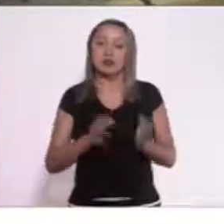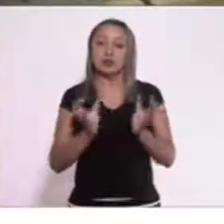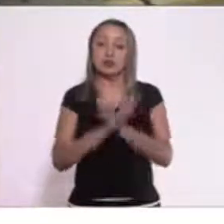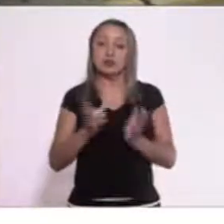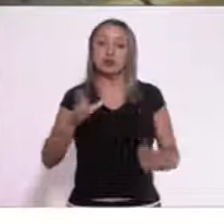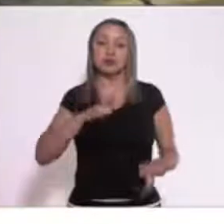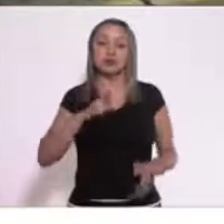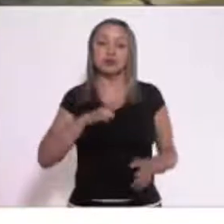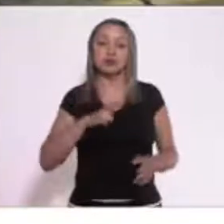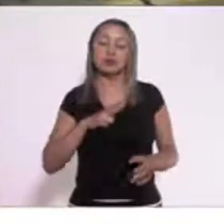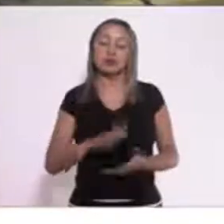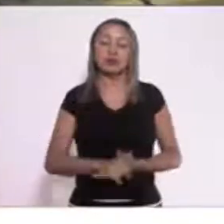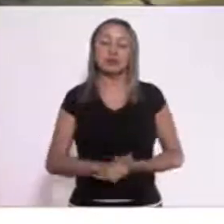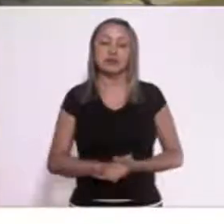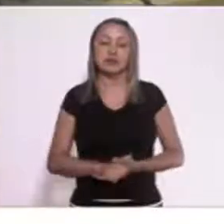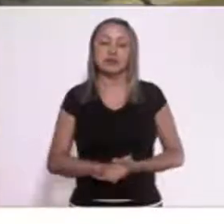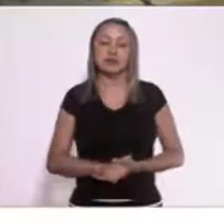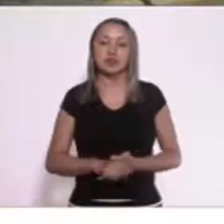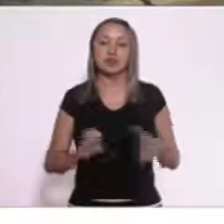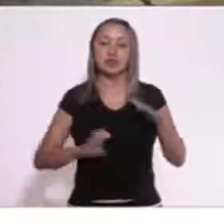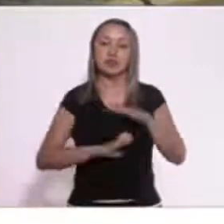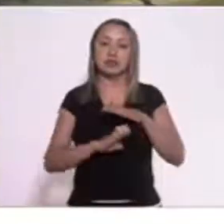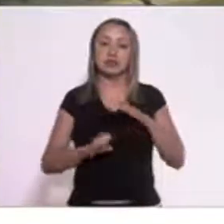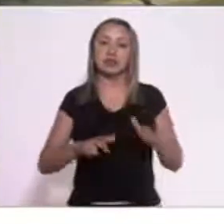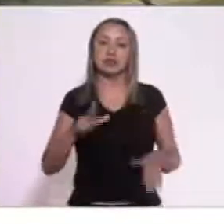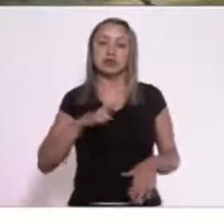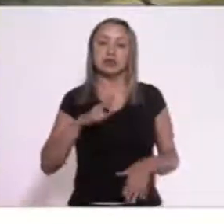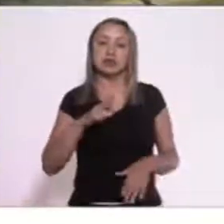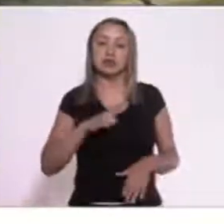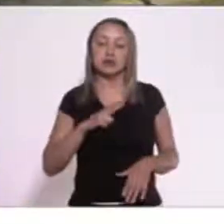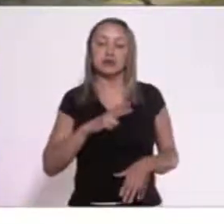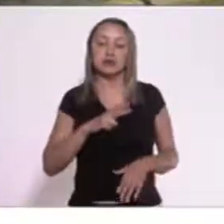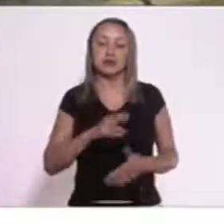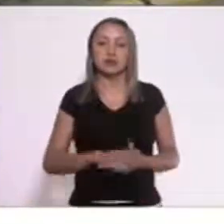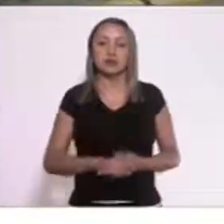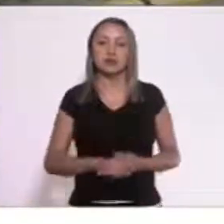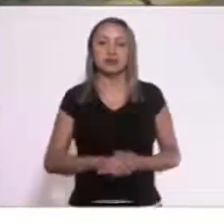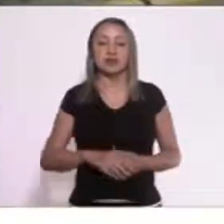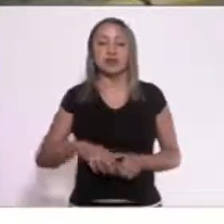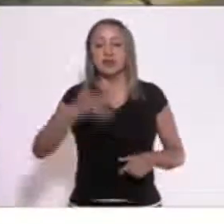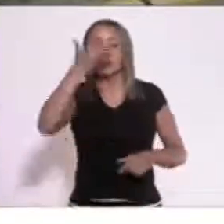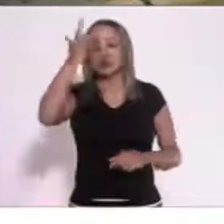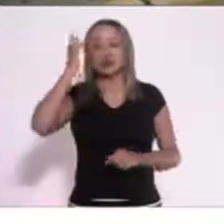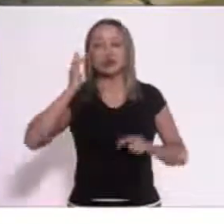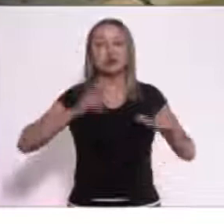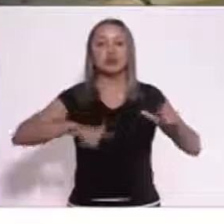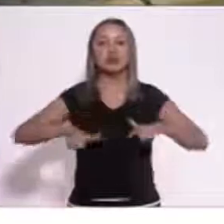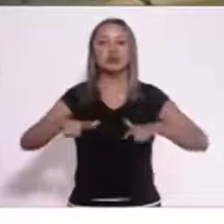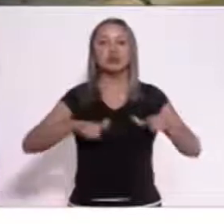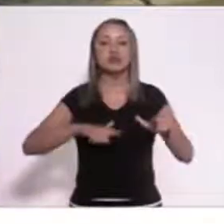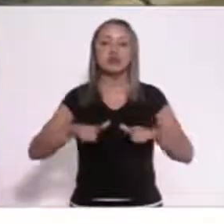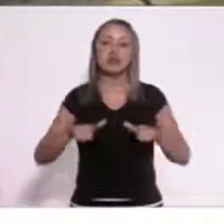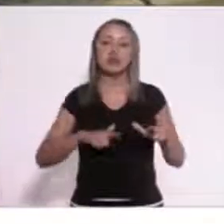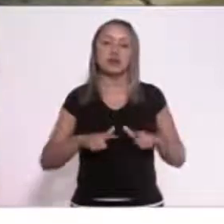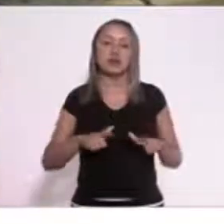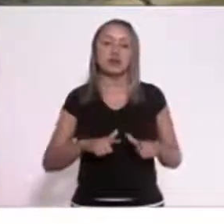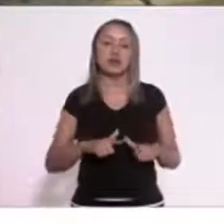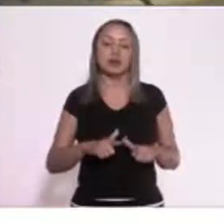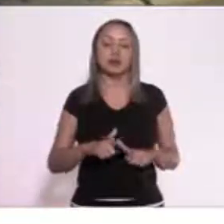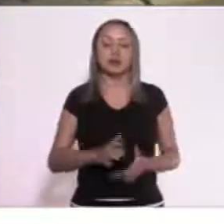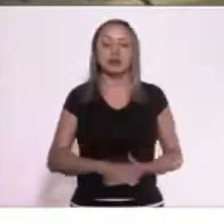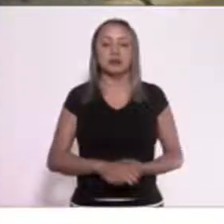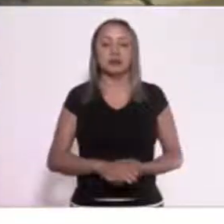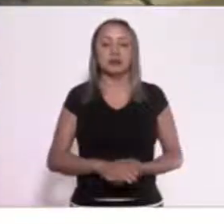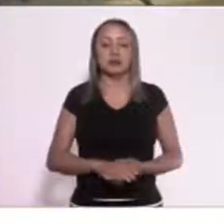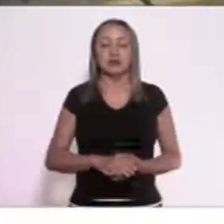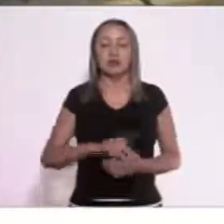os trabalhadores através da quarteirização, que é contratar por